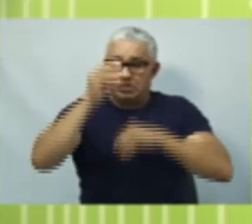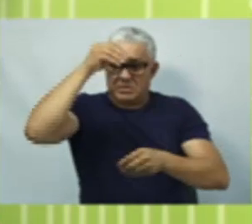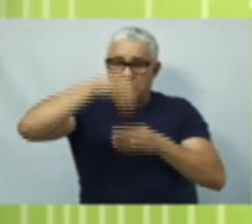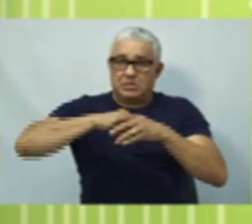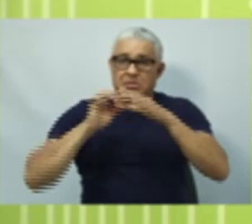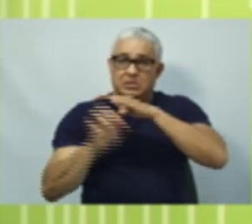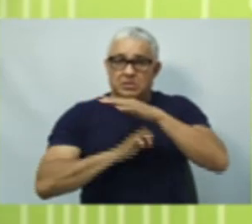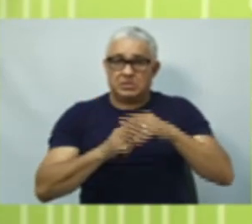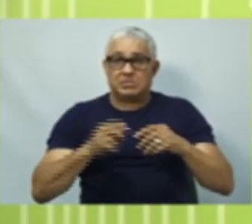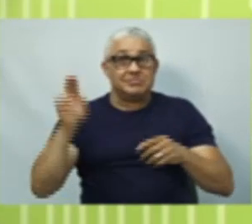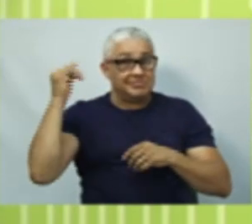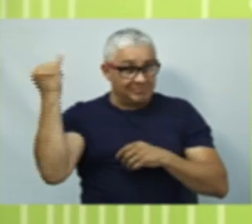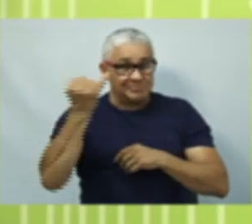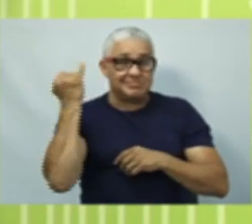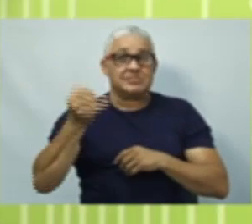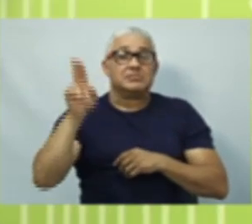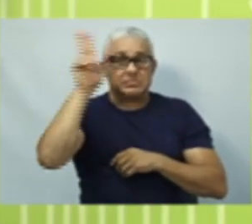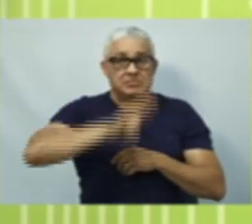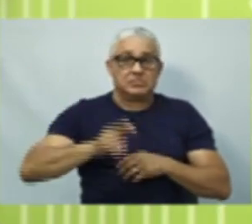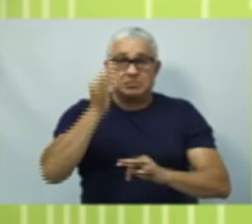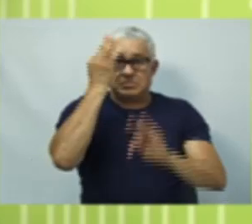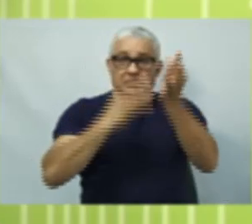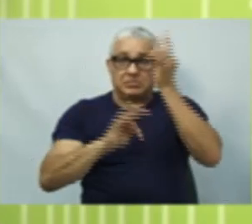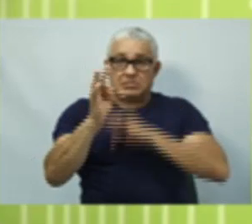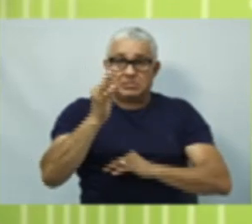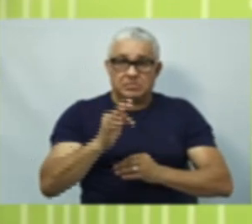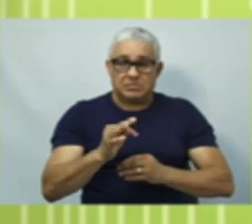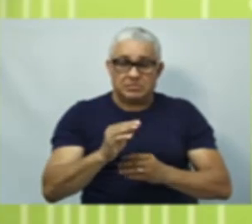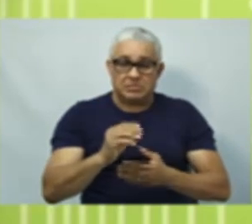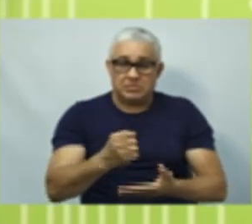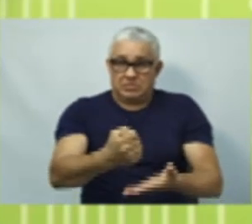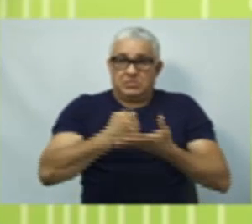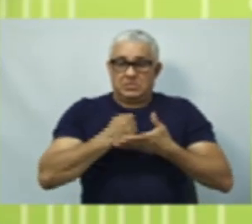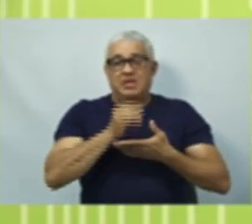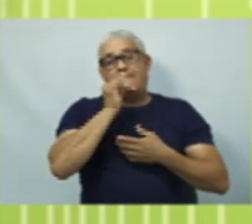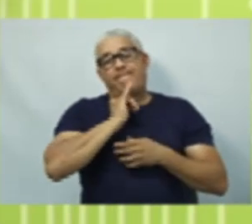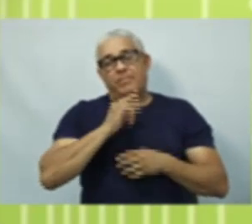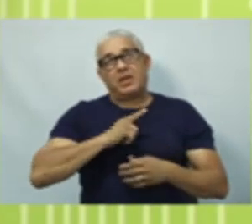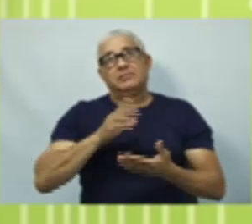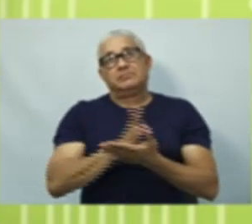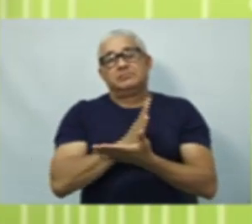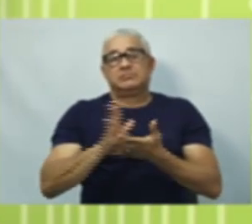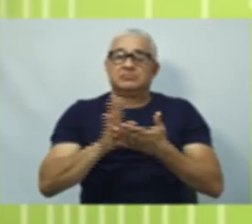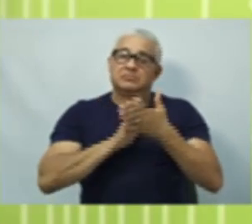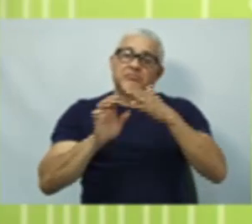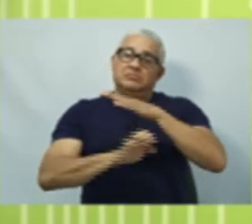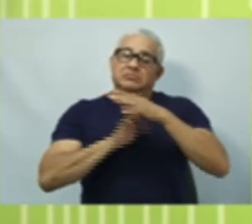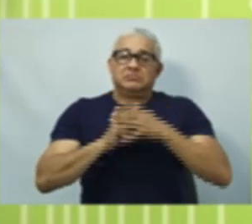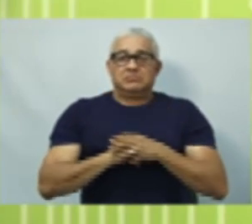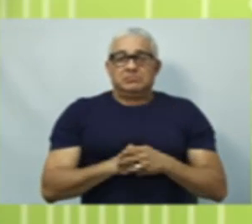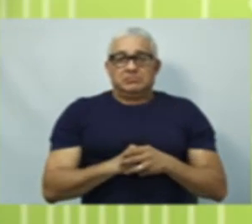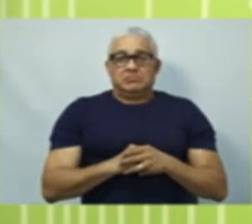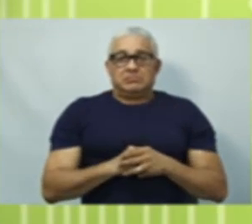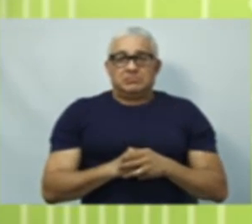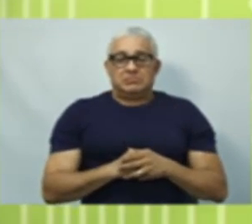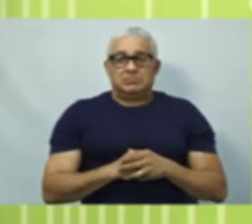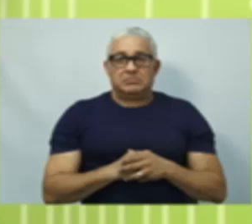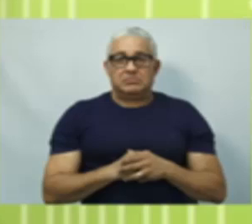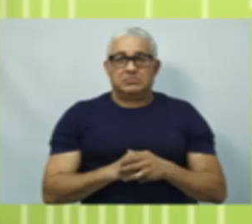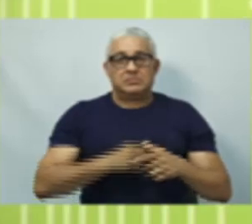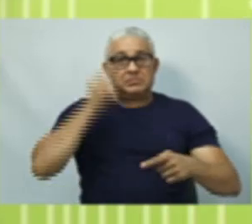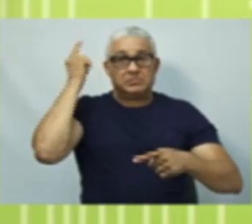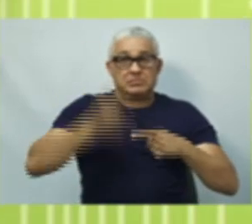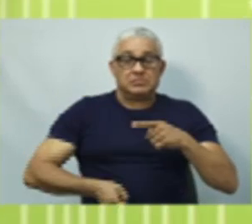gente utilize a tecnologia ao nosso favor. Por exemplo, tem algumas organizações aí que